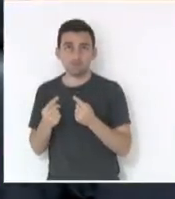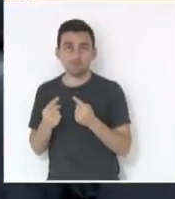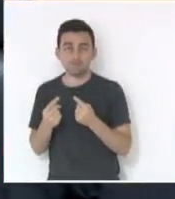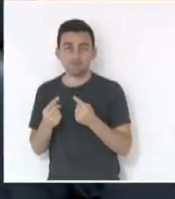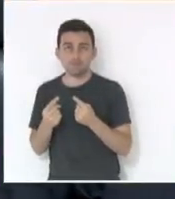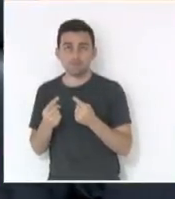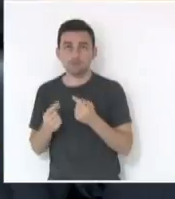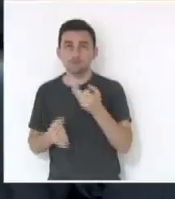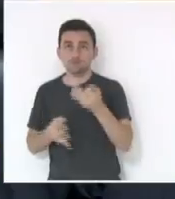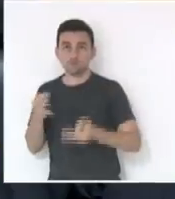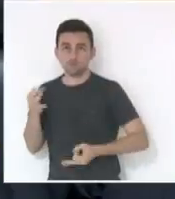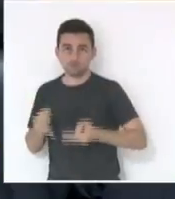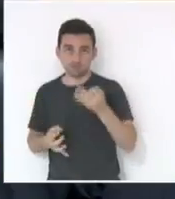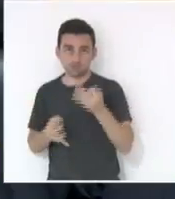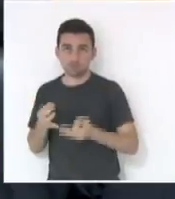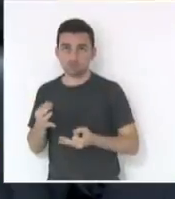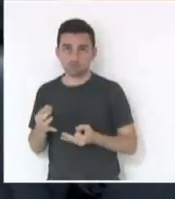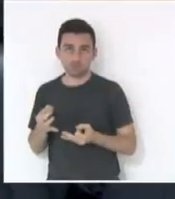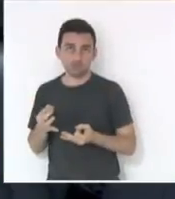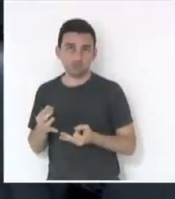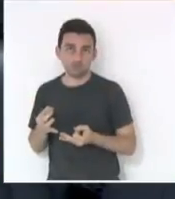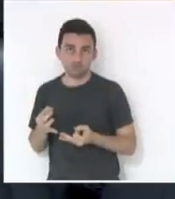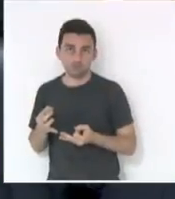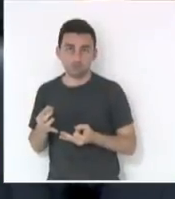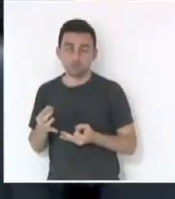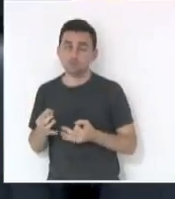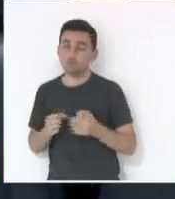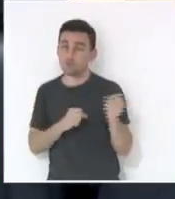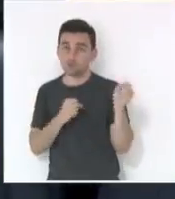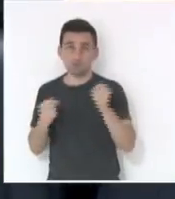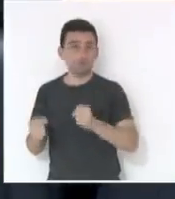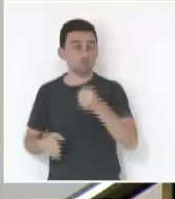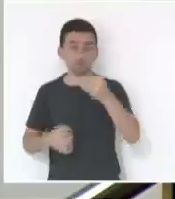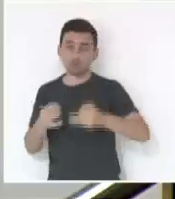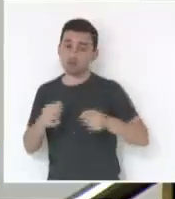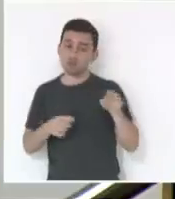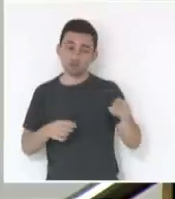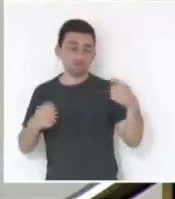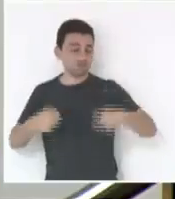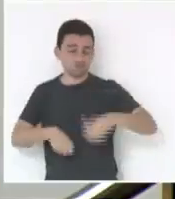anda aceitando, o prefeito está conseguindo, o Poder Judiciário é que tem que fazer